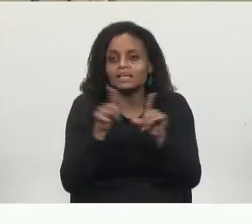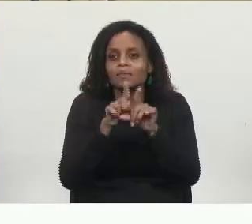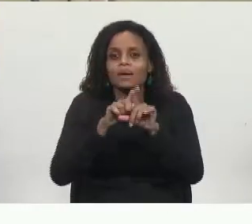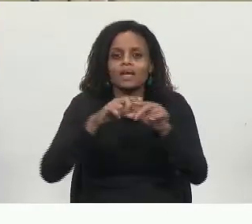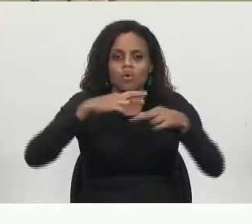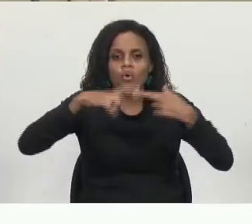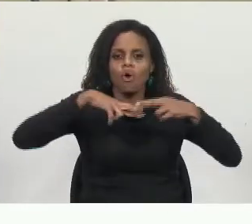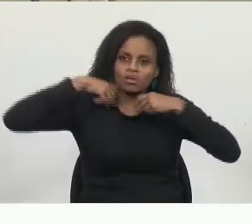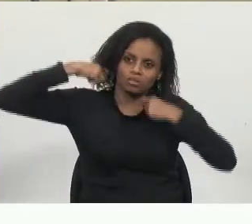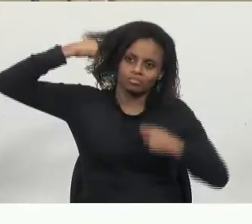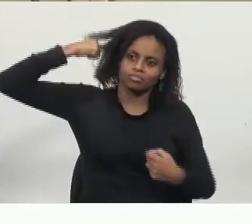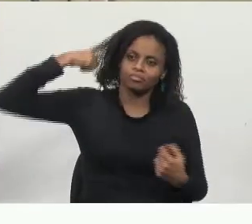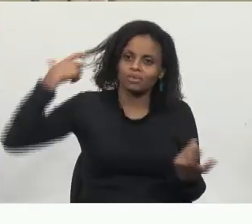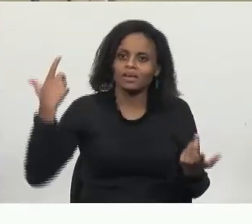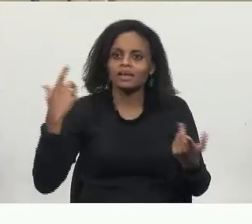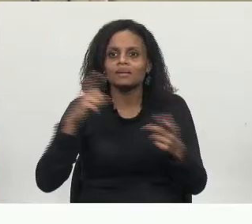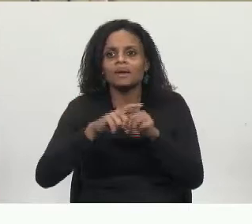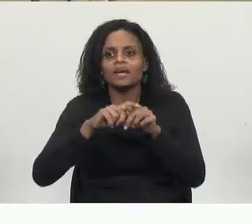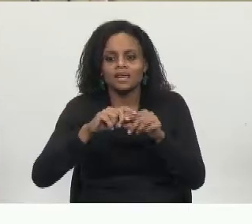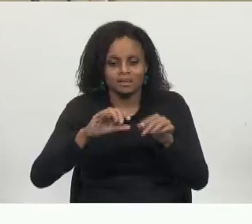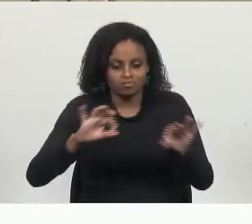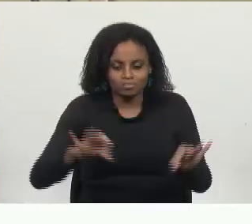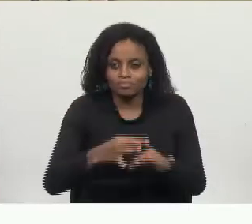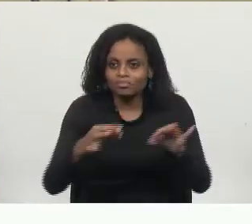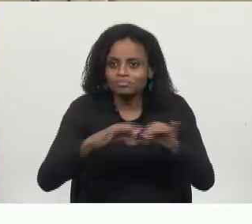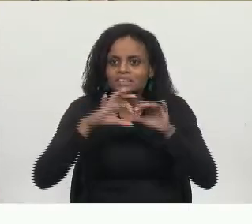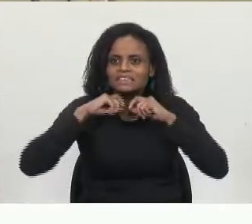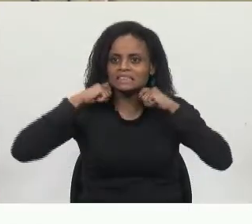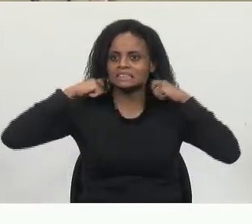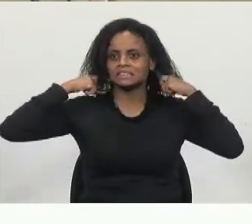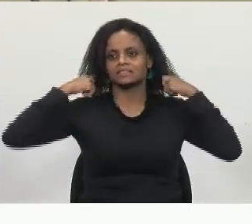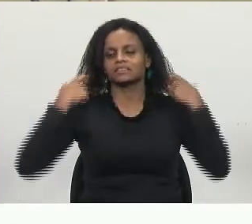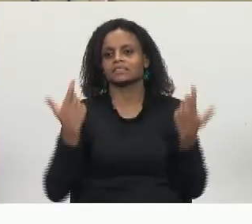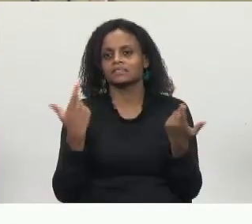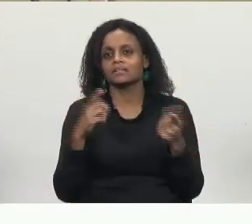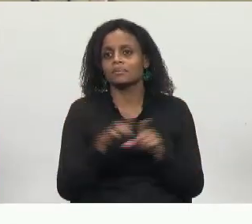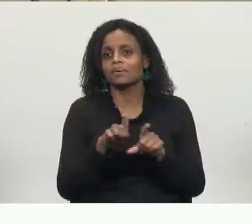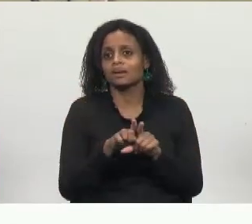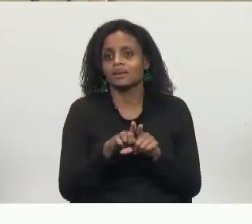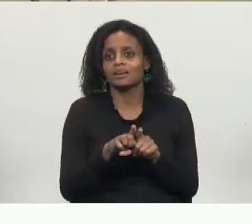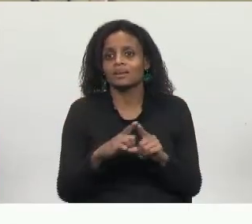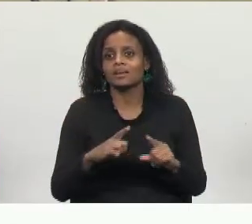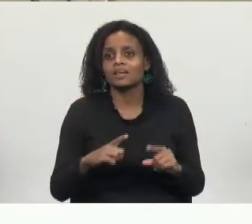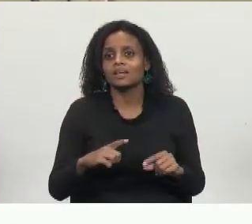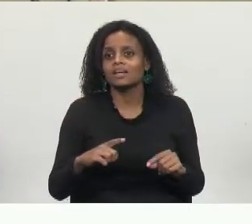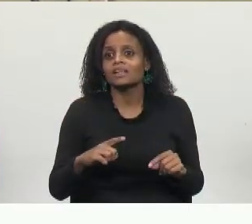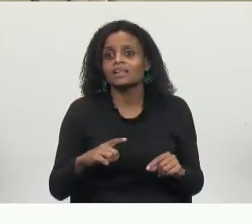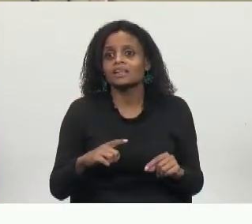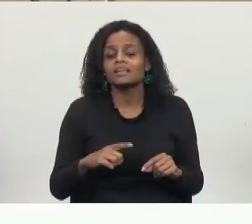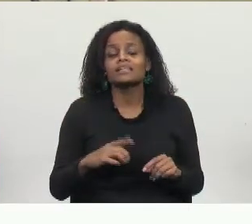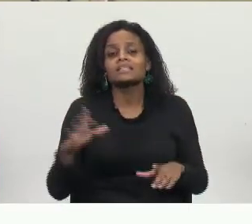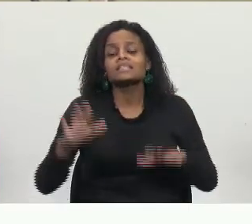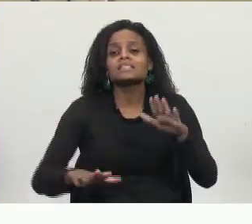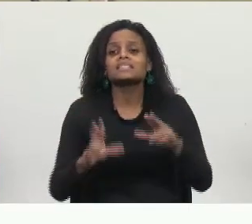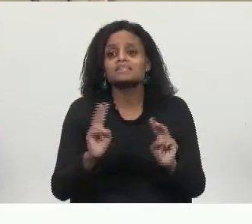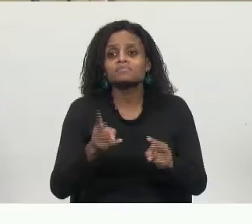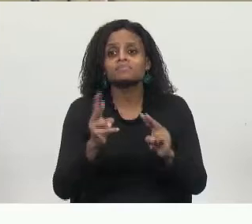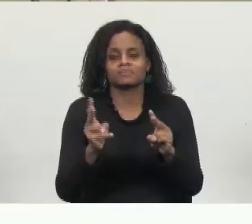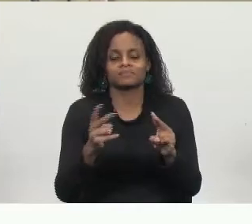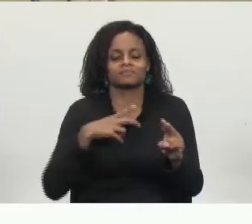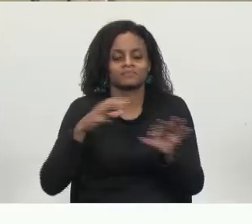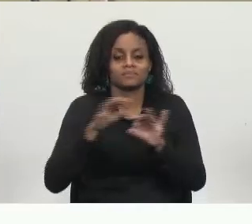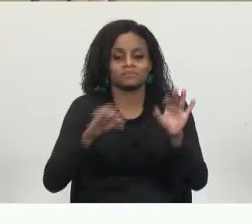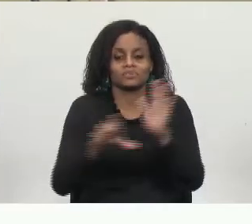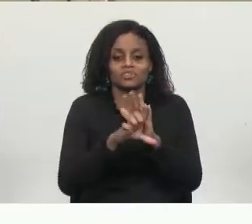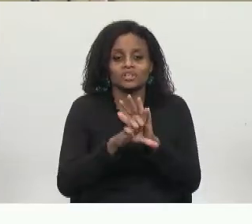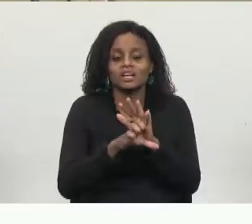corda, cadarço de tênis. Se a gente continuar nessa linha, daqui a pouco vai ter projeto de lei para proibir o uso de faca, uso